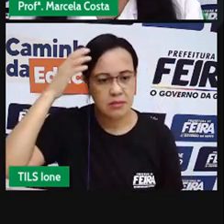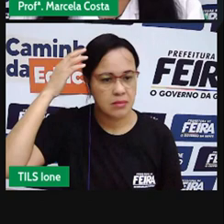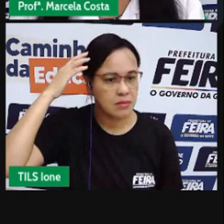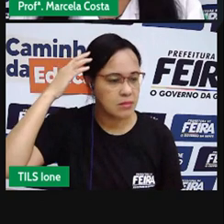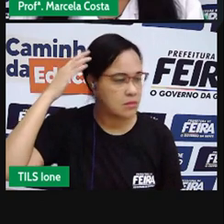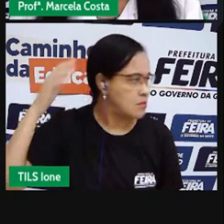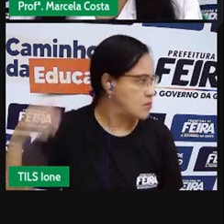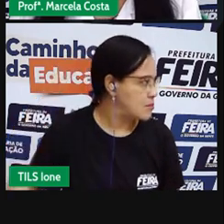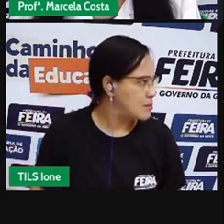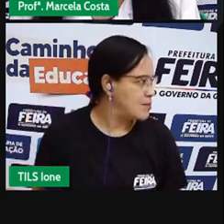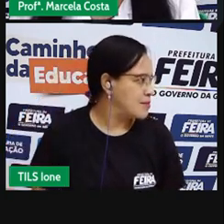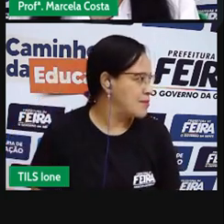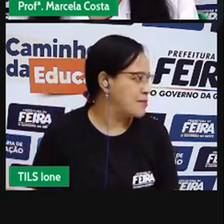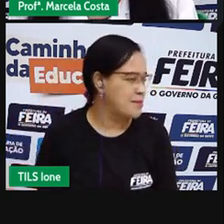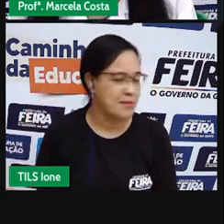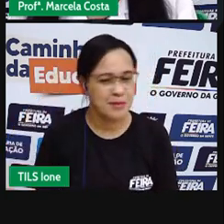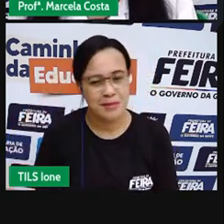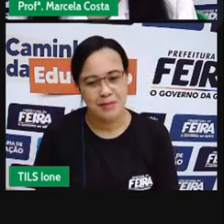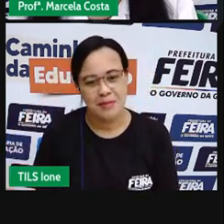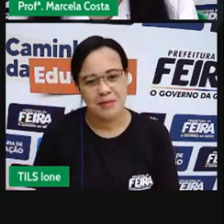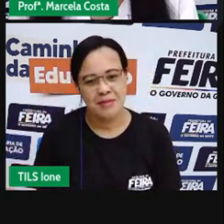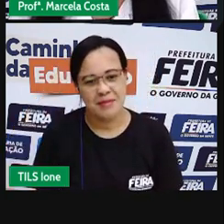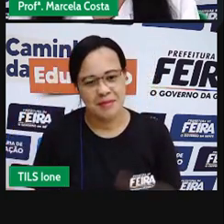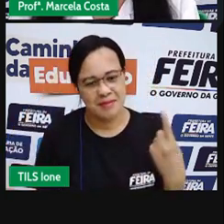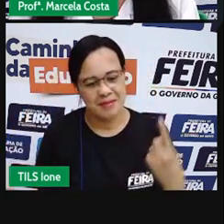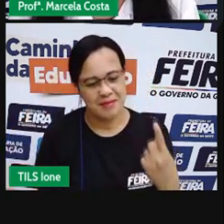Agora, a quantidade 3.